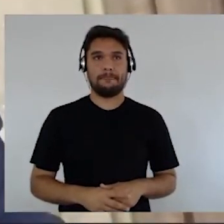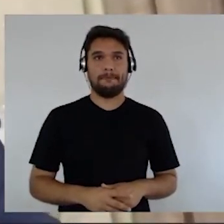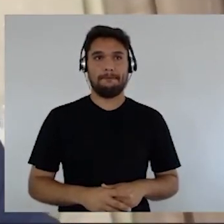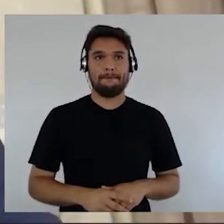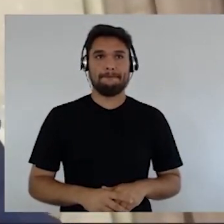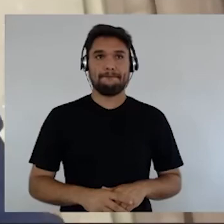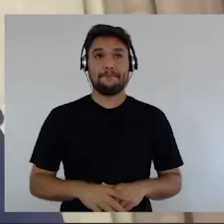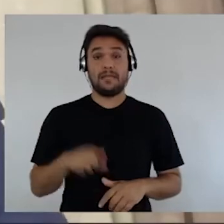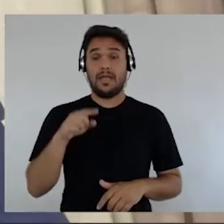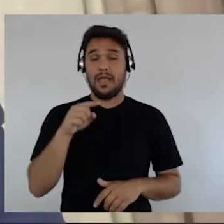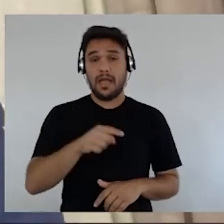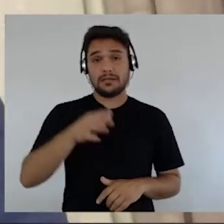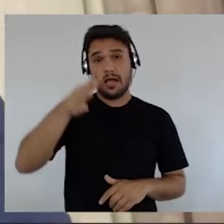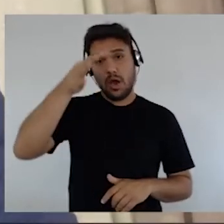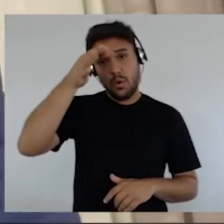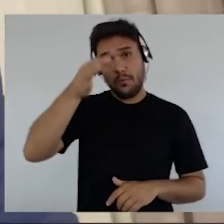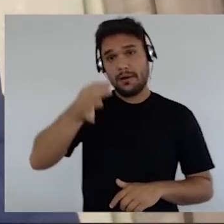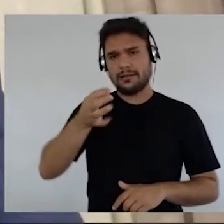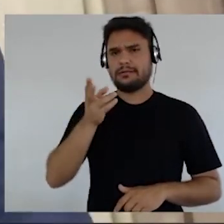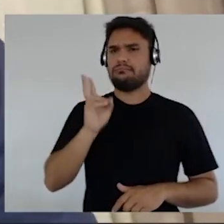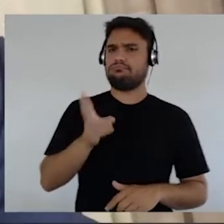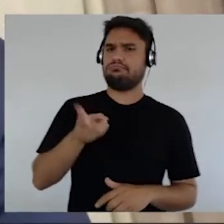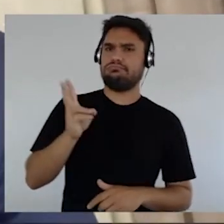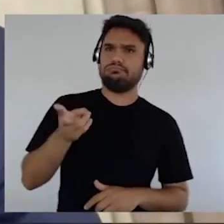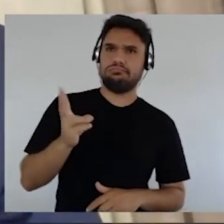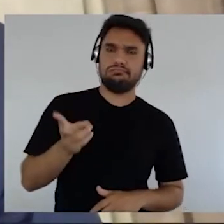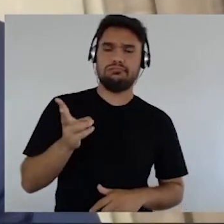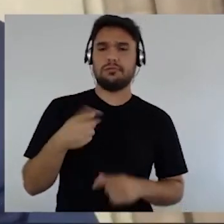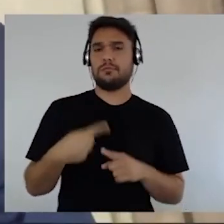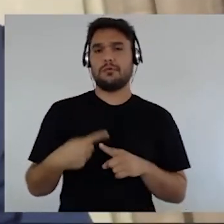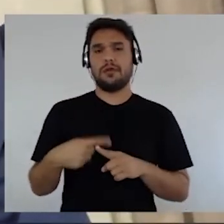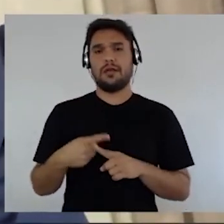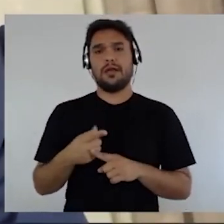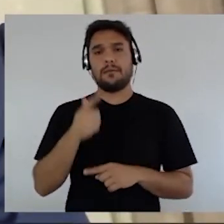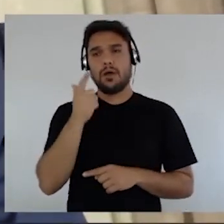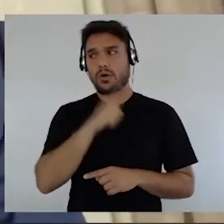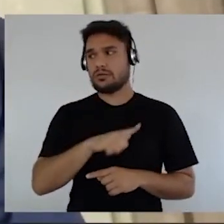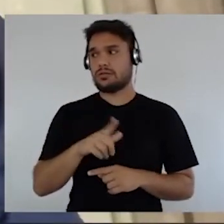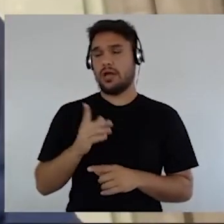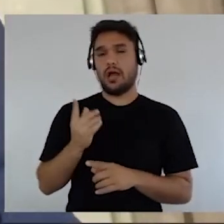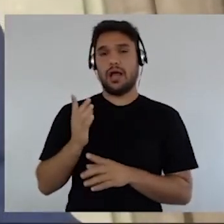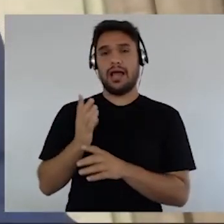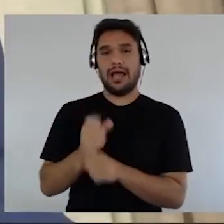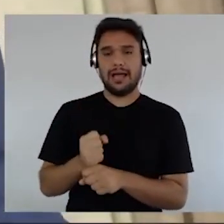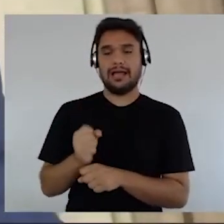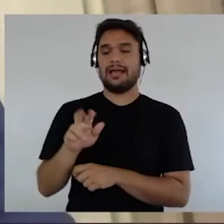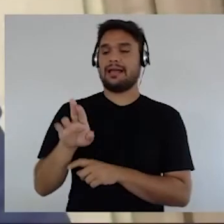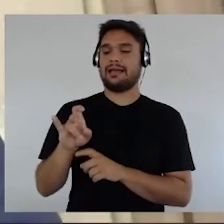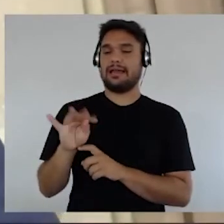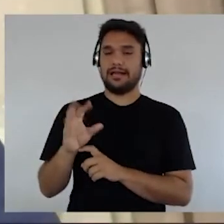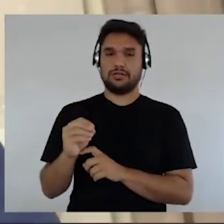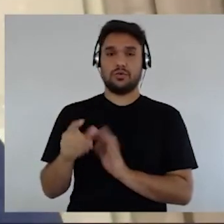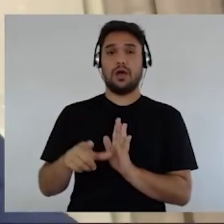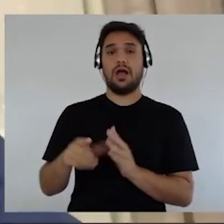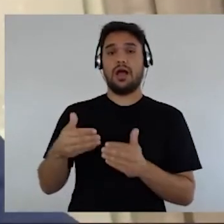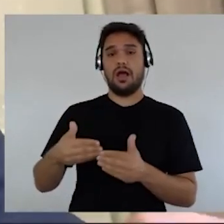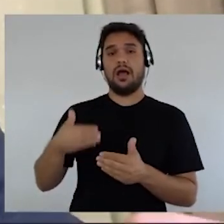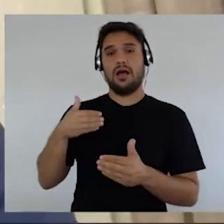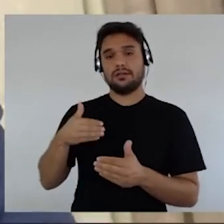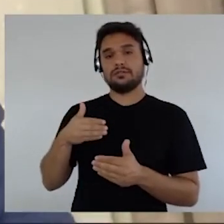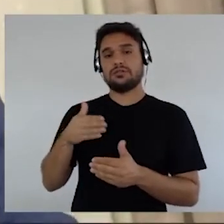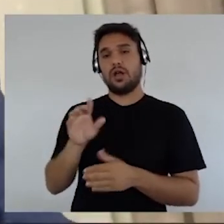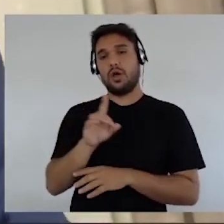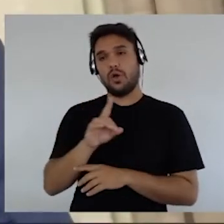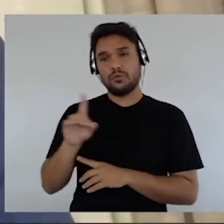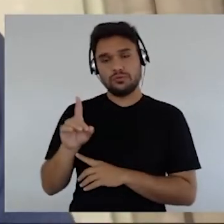esse entendimento prevaleceu para alcançar os créditos constituídos anteriormente à data